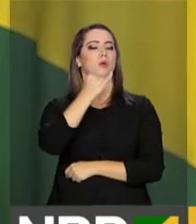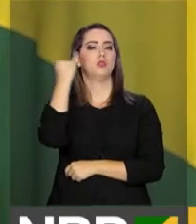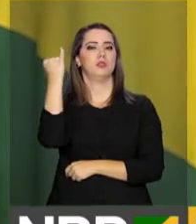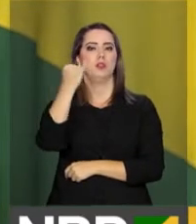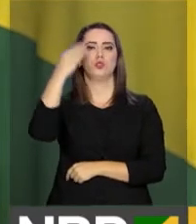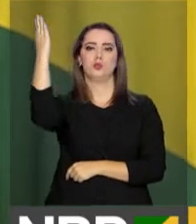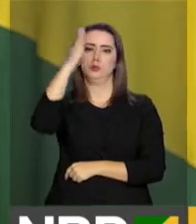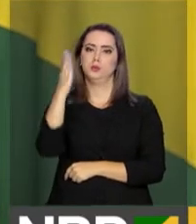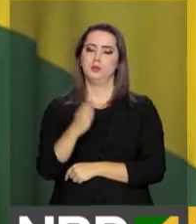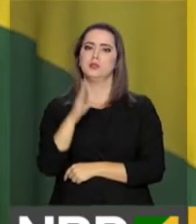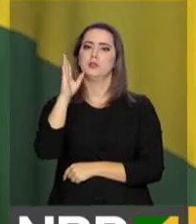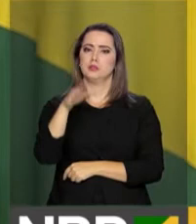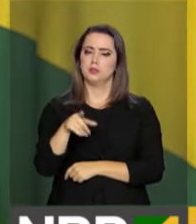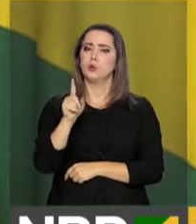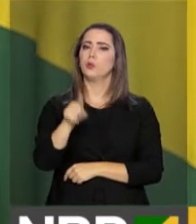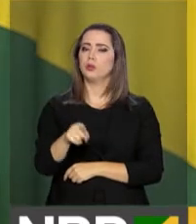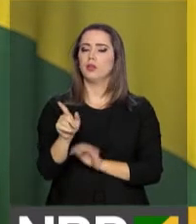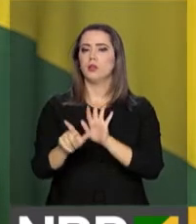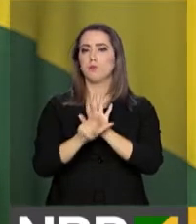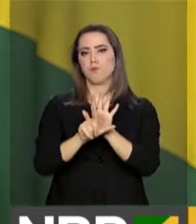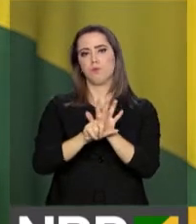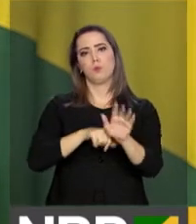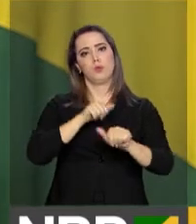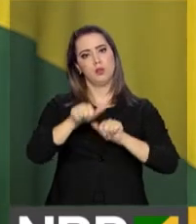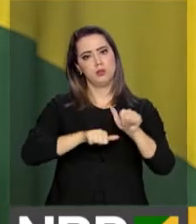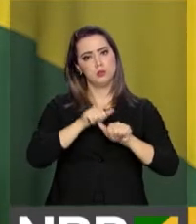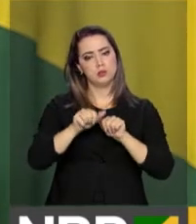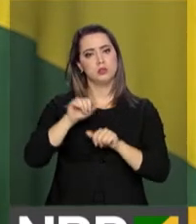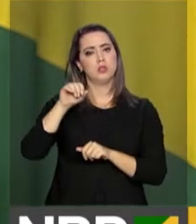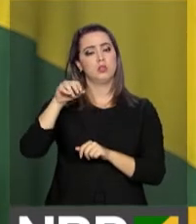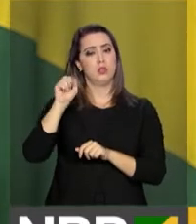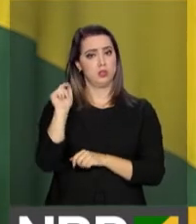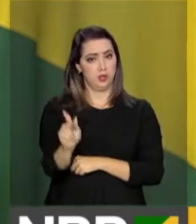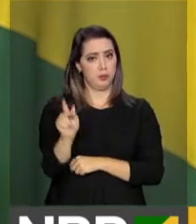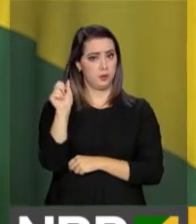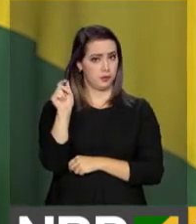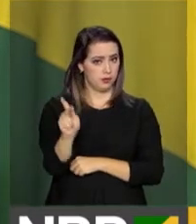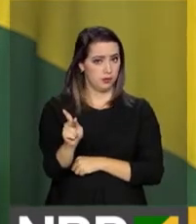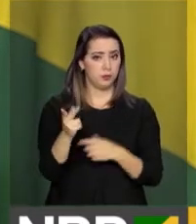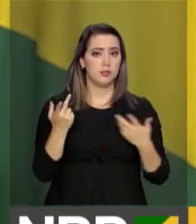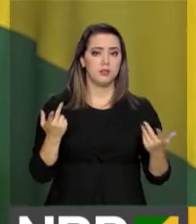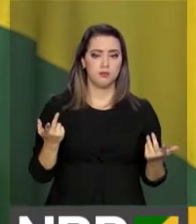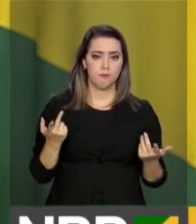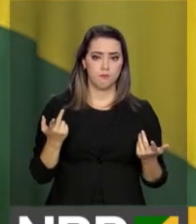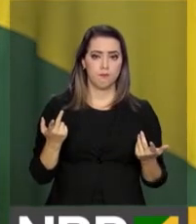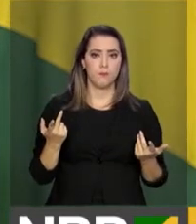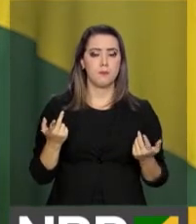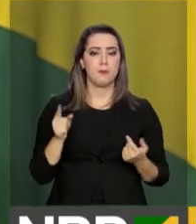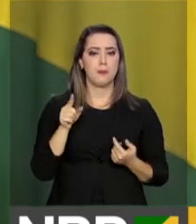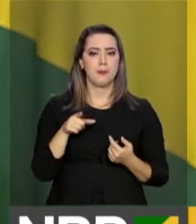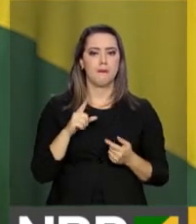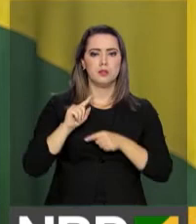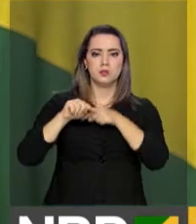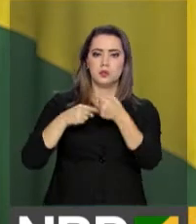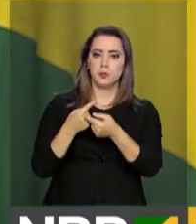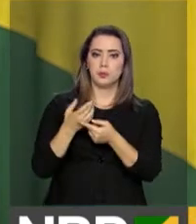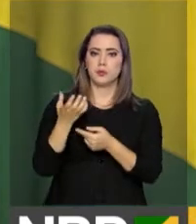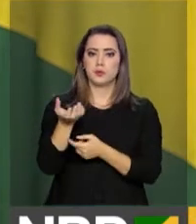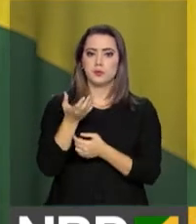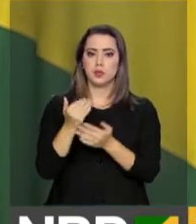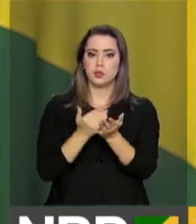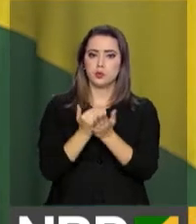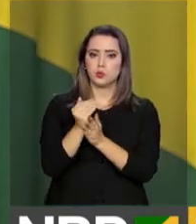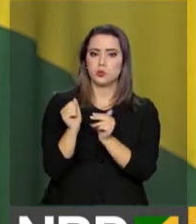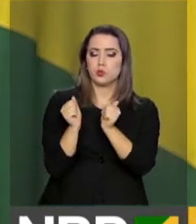que a reforma da previdência eu ainda quero depois levar adiante o gastão tatu está tratando esse assunto com